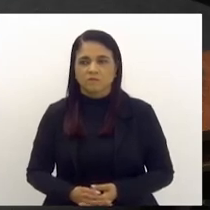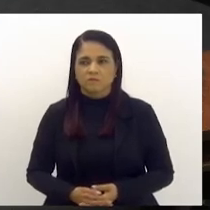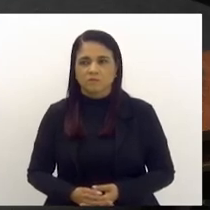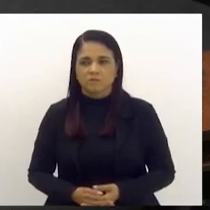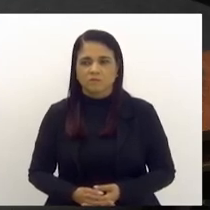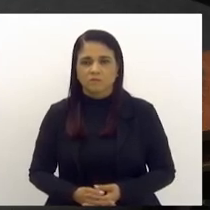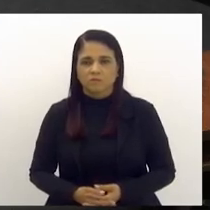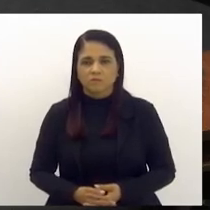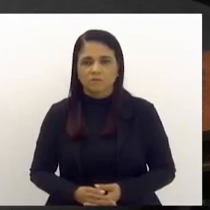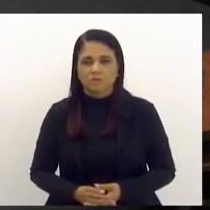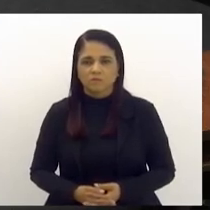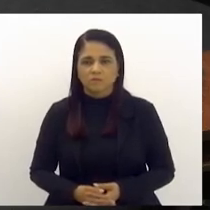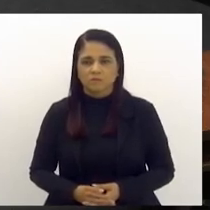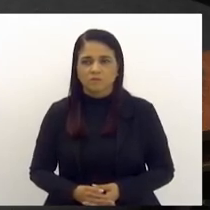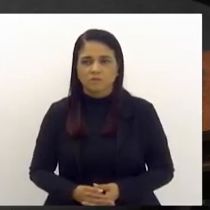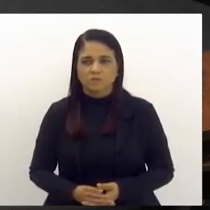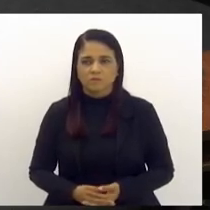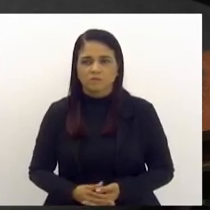Daniel